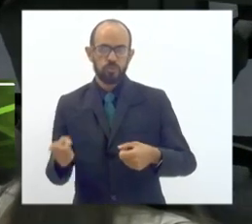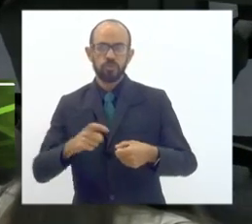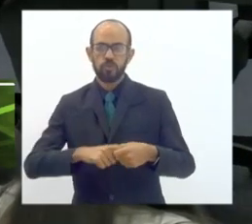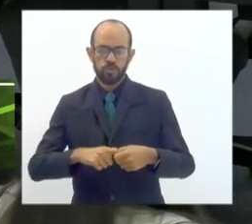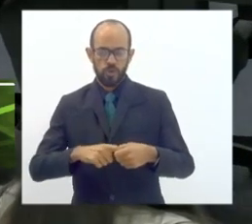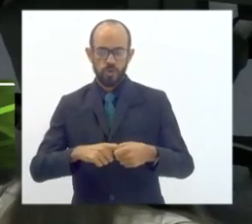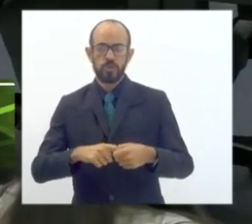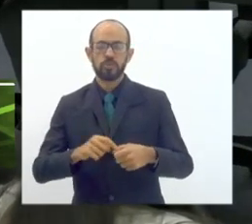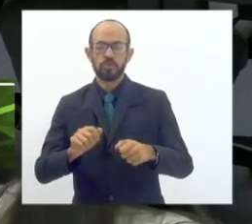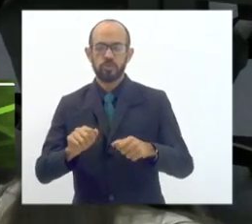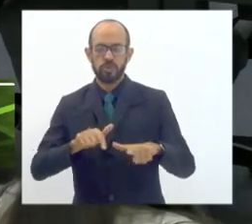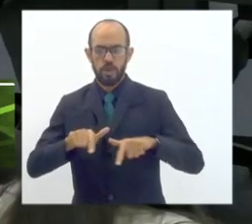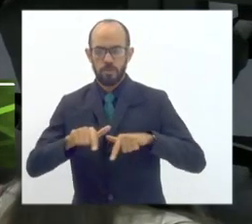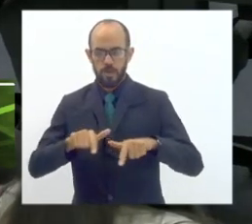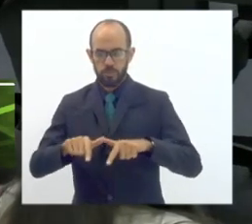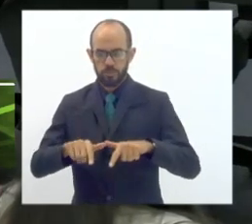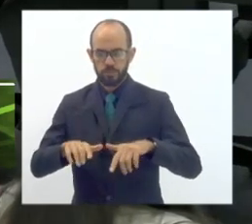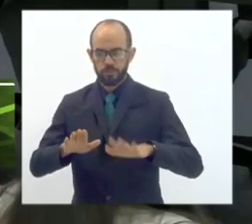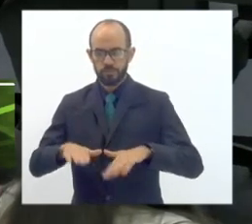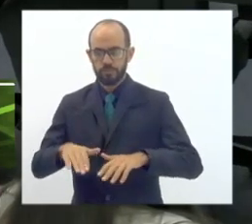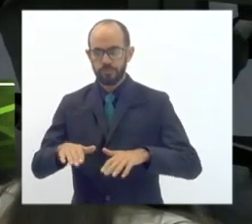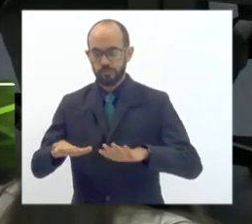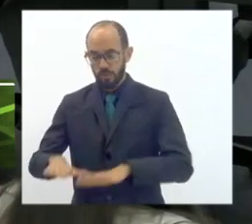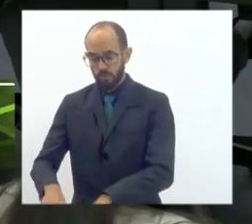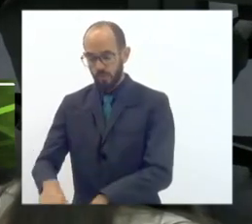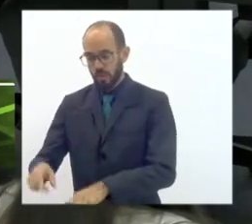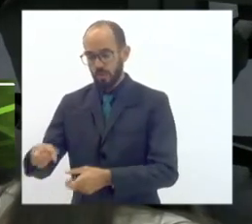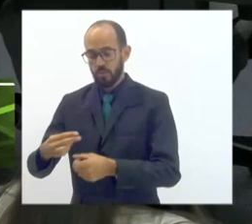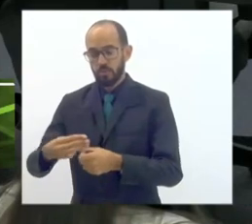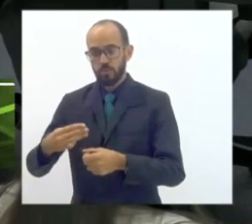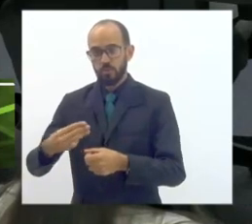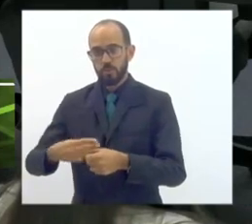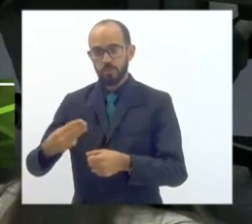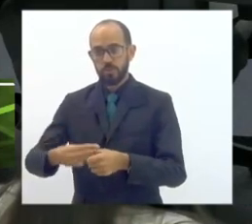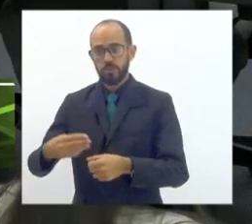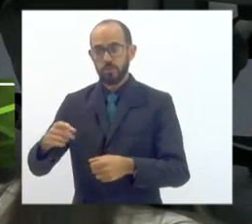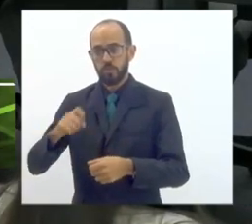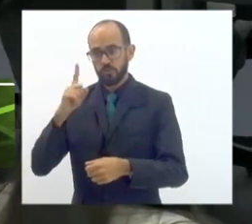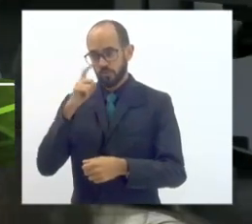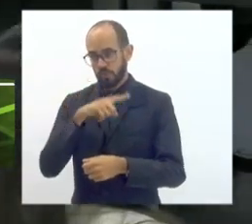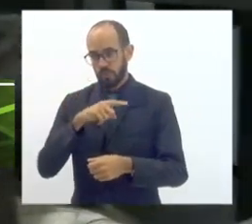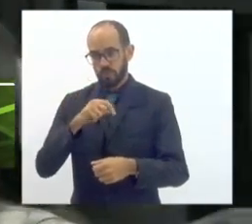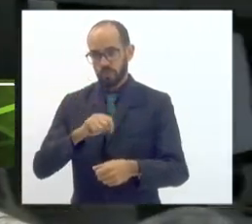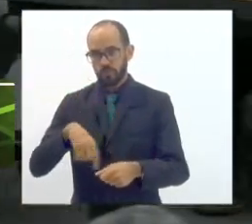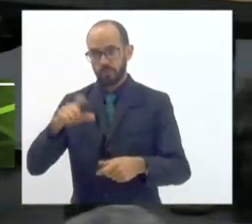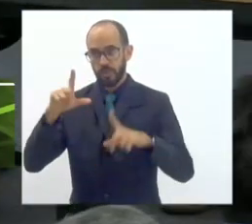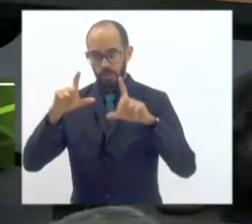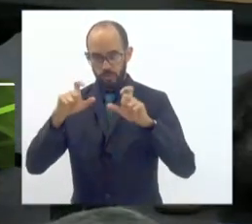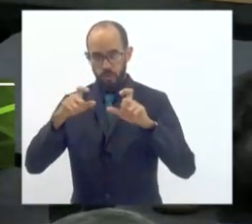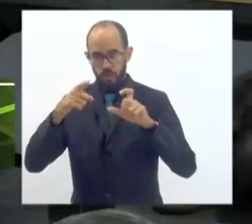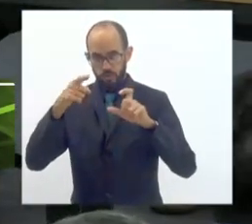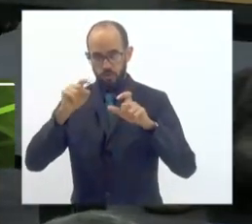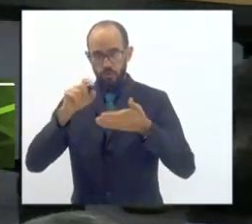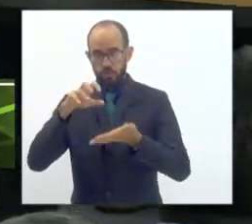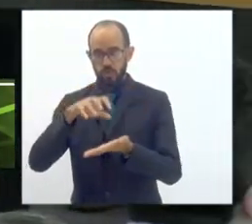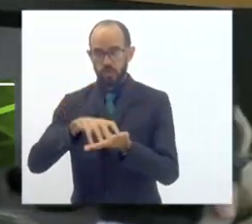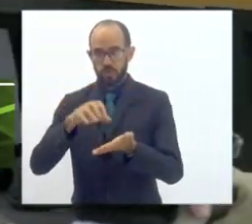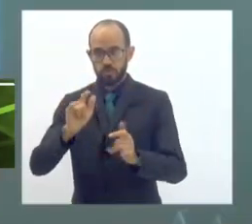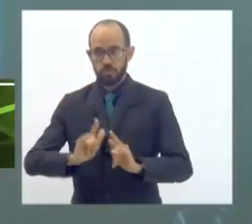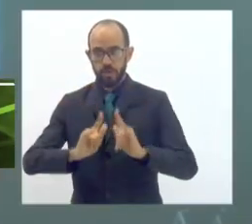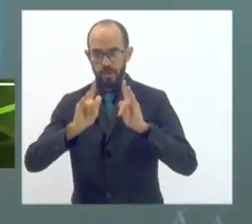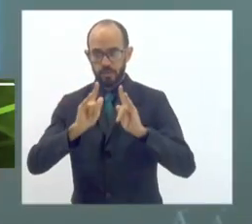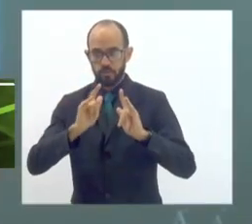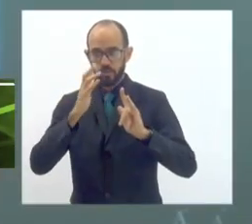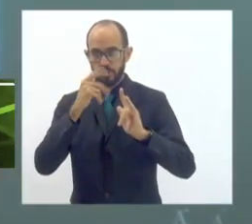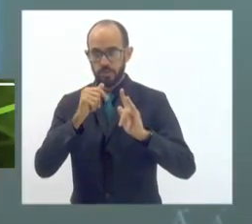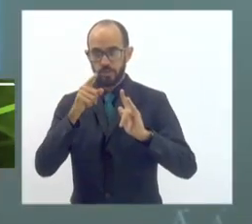que, às vezes, você fica no município com alguma dificuldade. Eu trouxe essa foto aqui, a nossa sede, linda, ficará